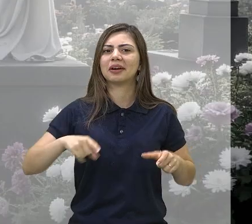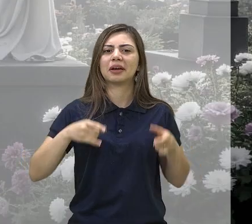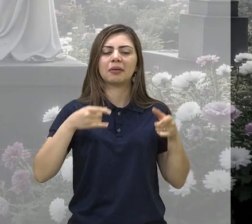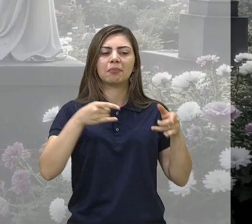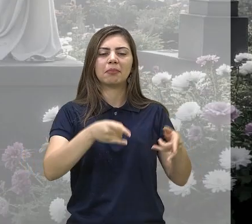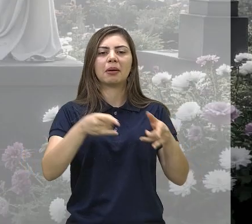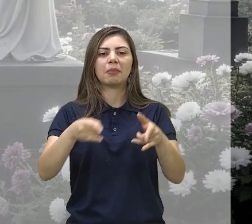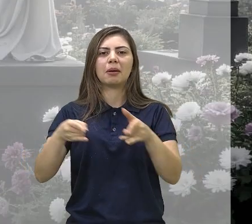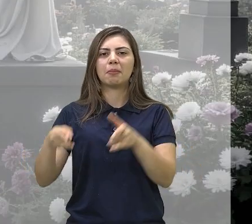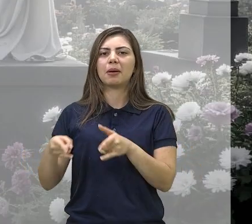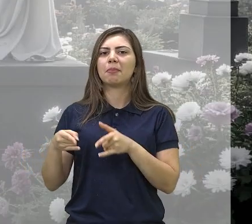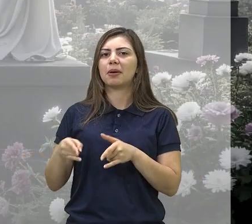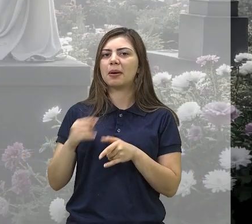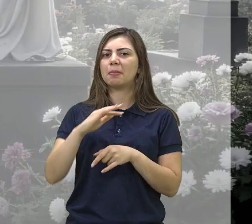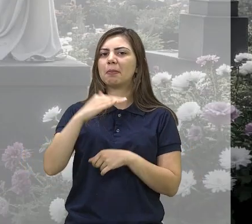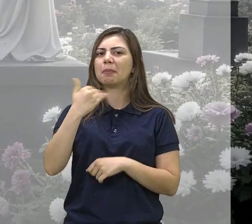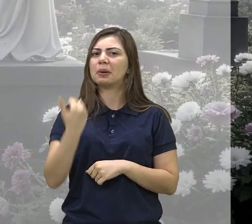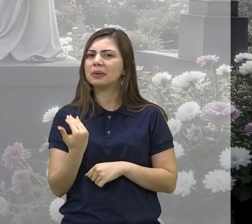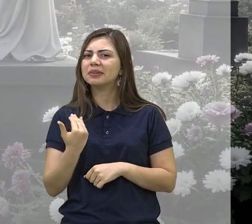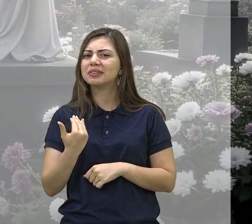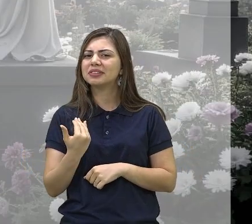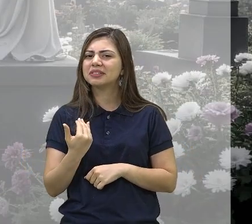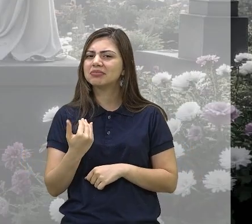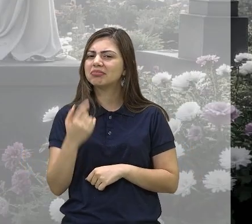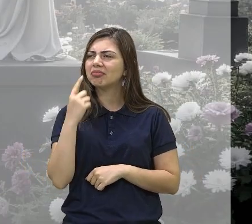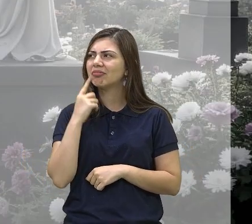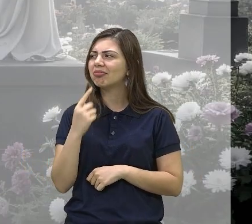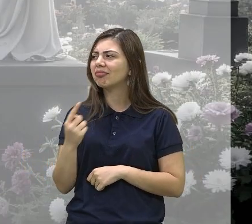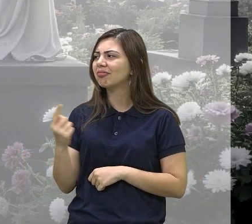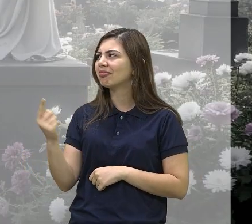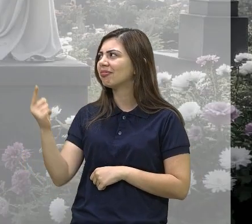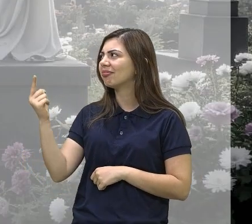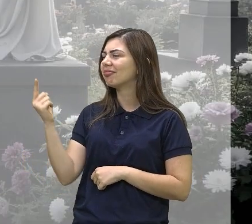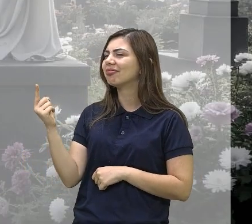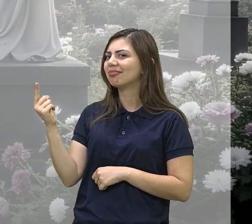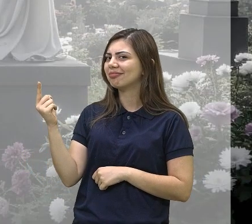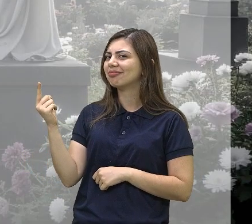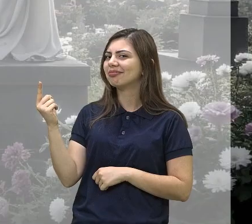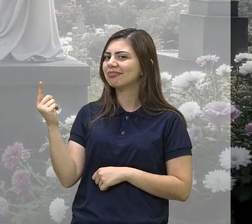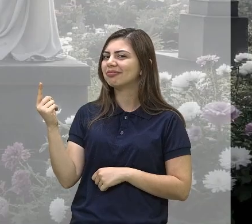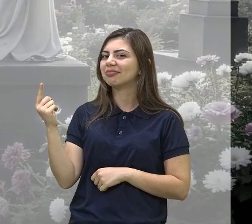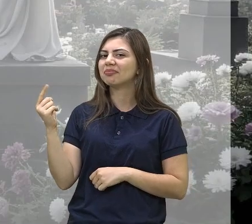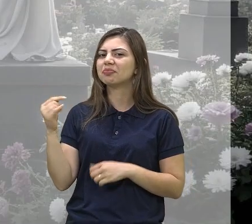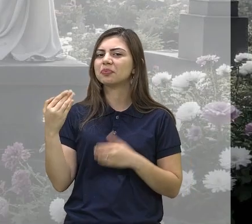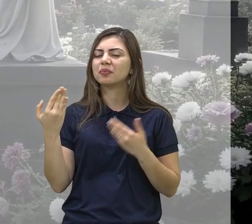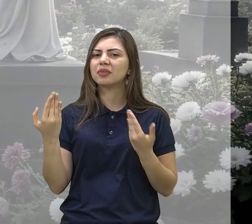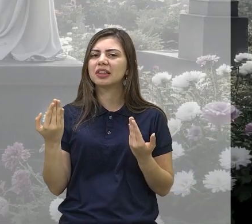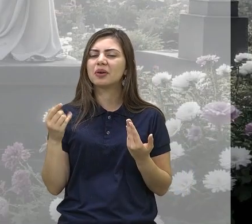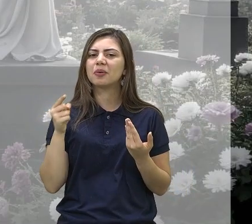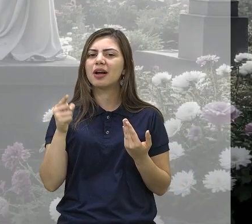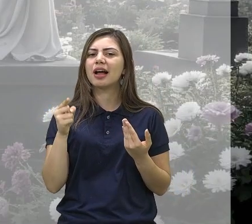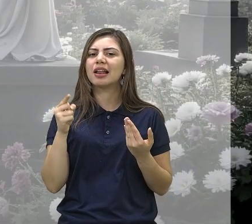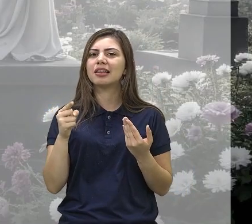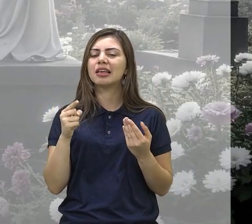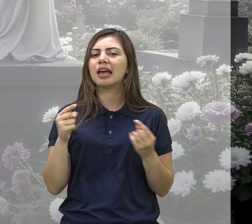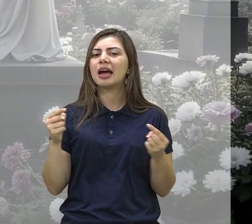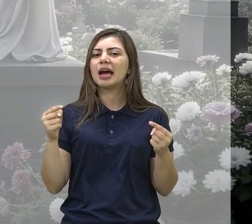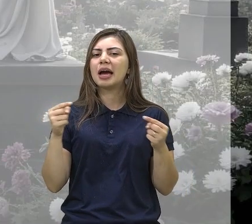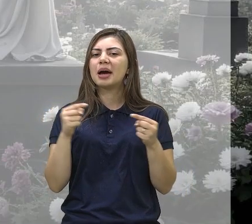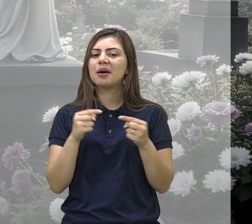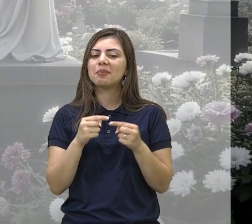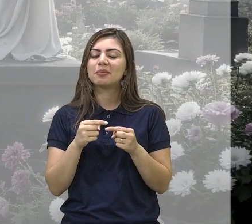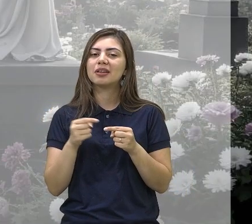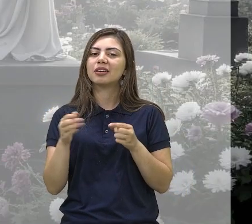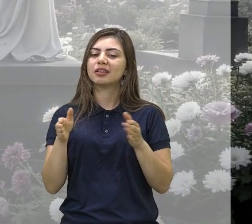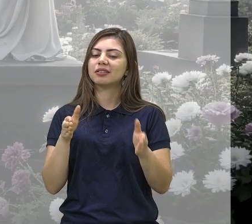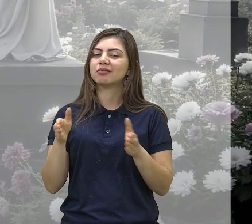assim, ó, sombrio, mórbido, né? Olha só o clima, né? Esse clima que é dessa